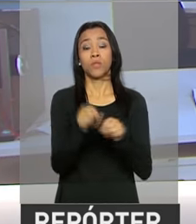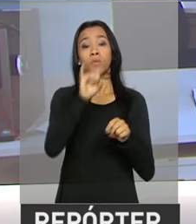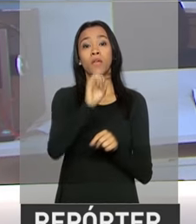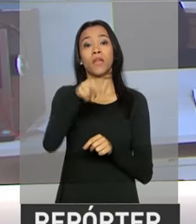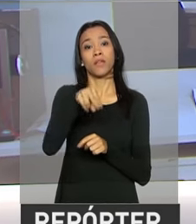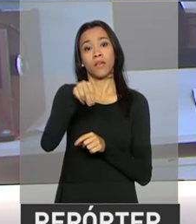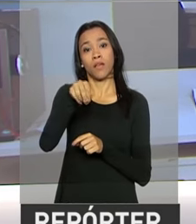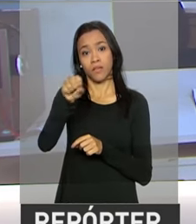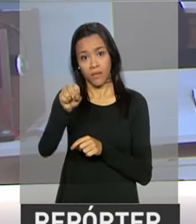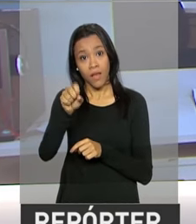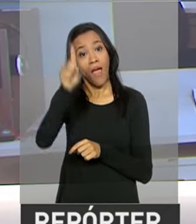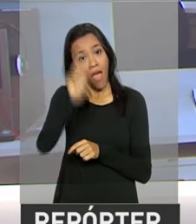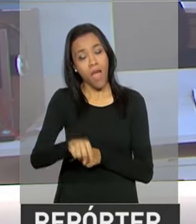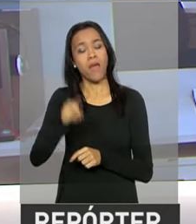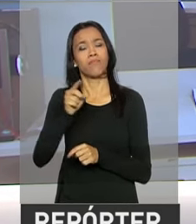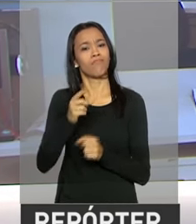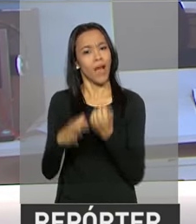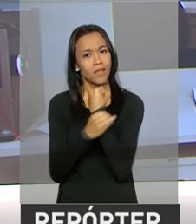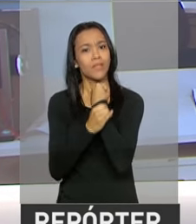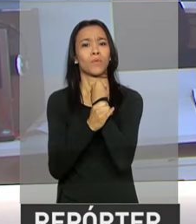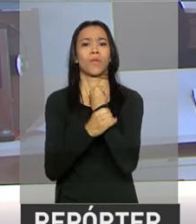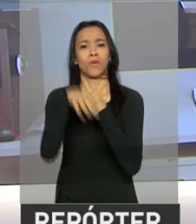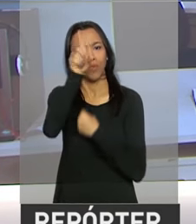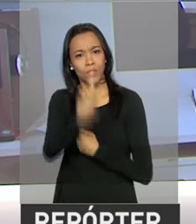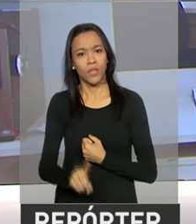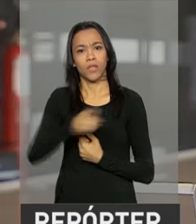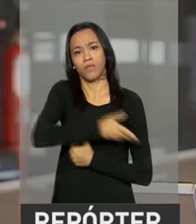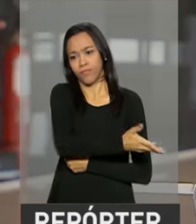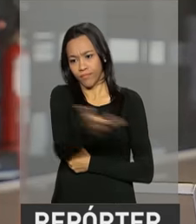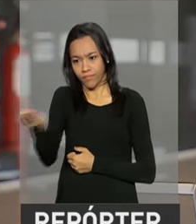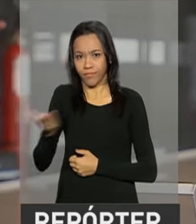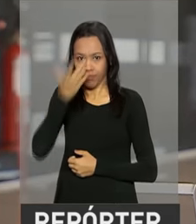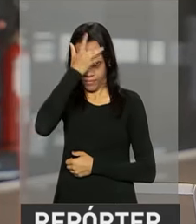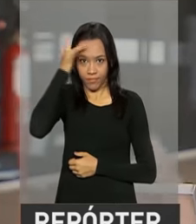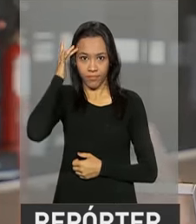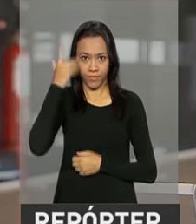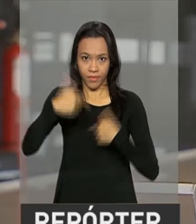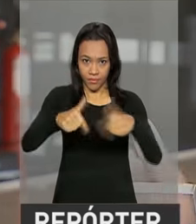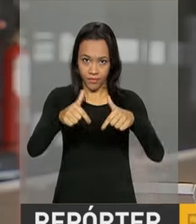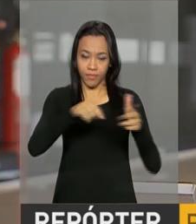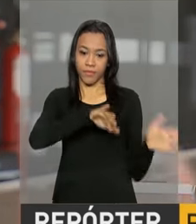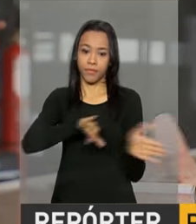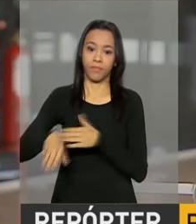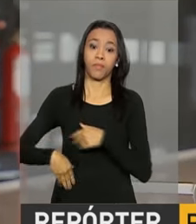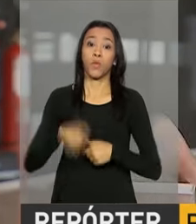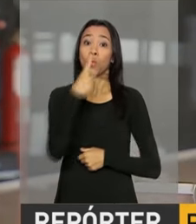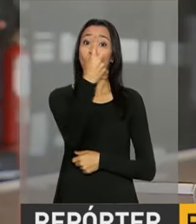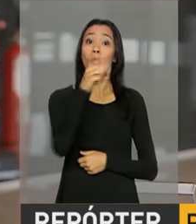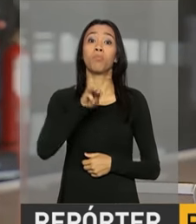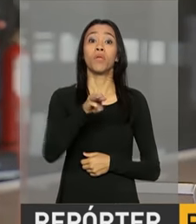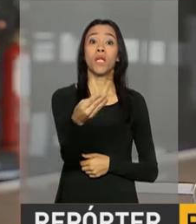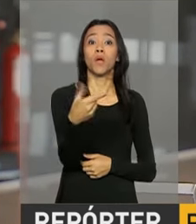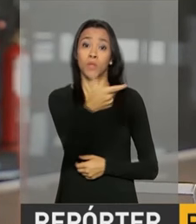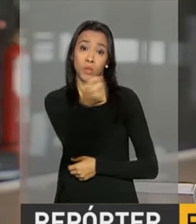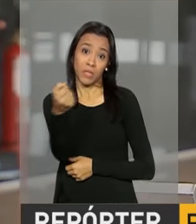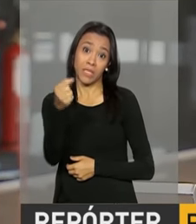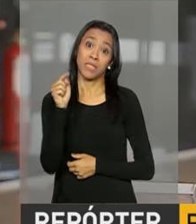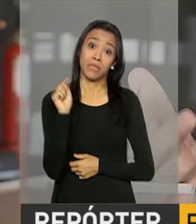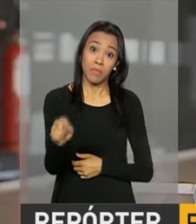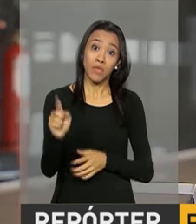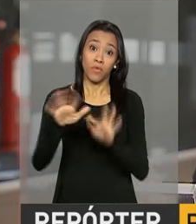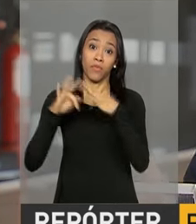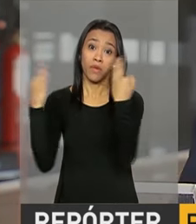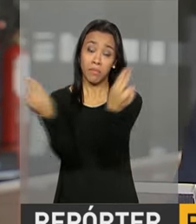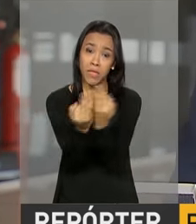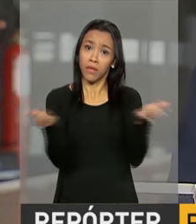para assegurar um direito dos trabalhadores. Se 1 milhão e 200 mil pessoas, famílias